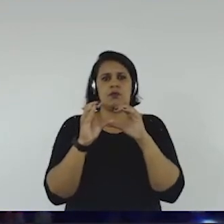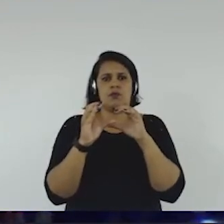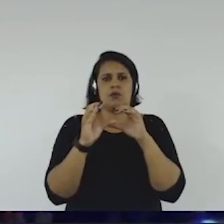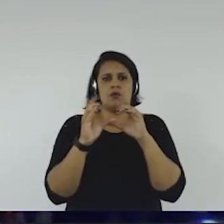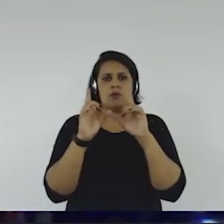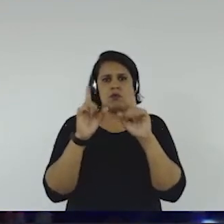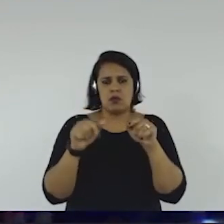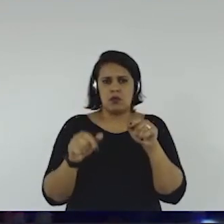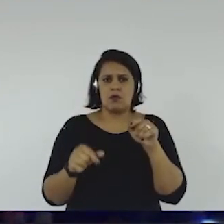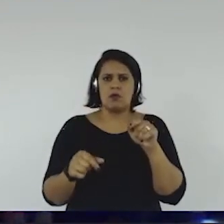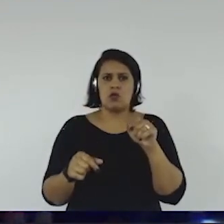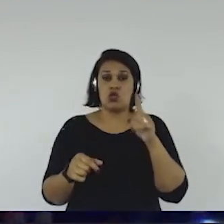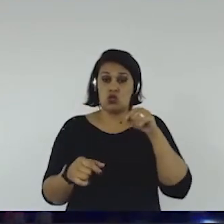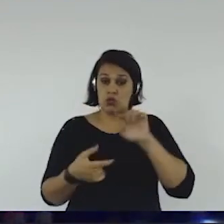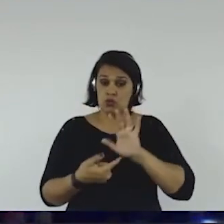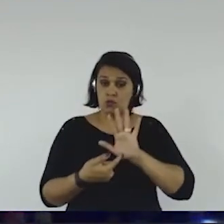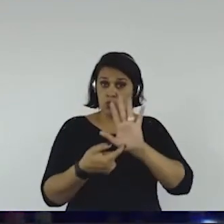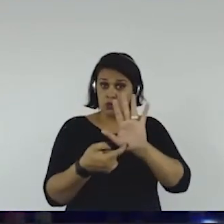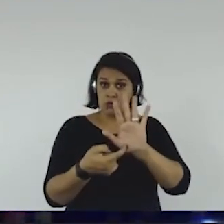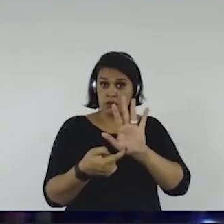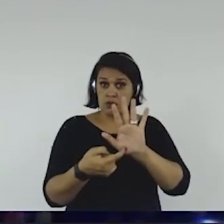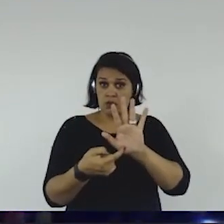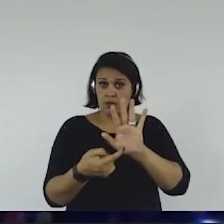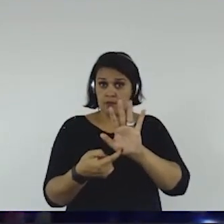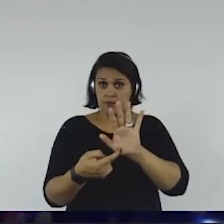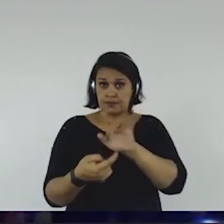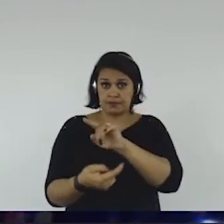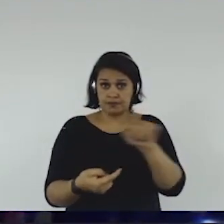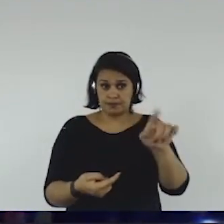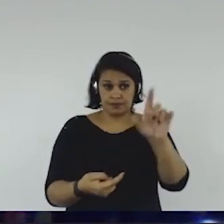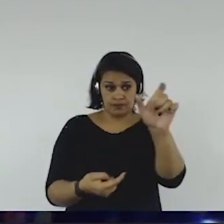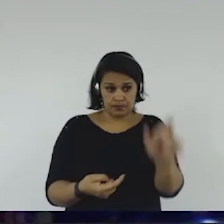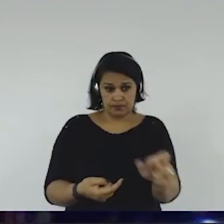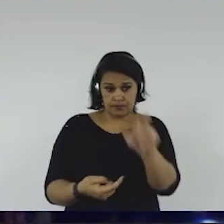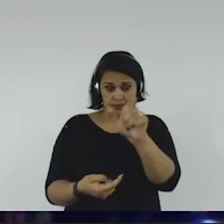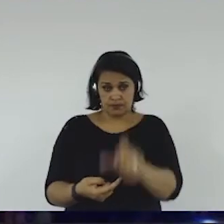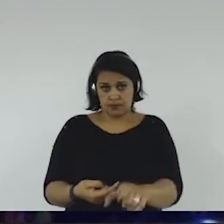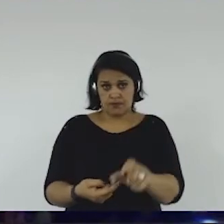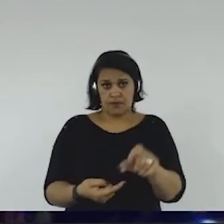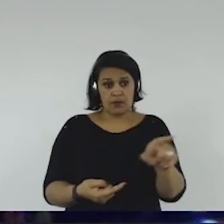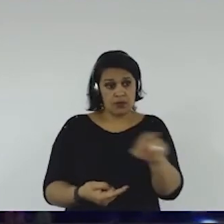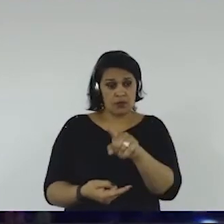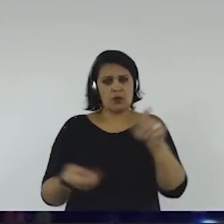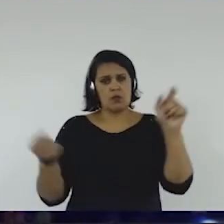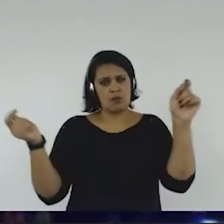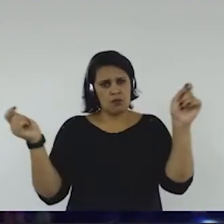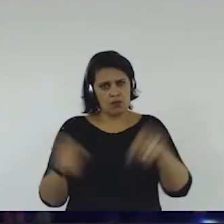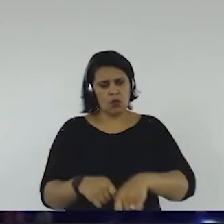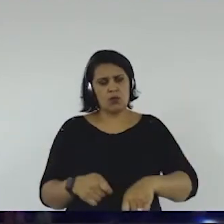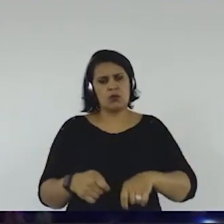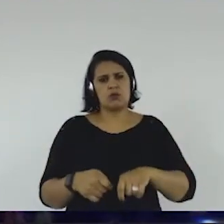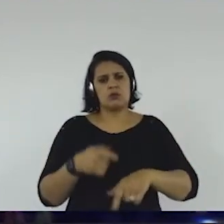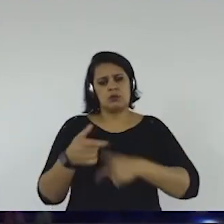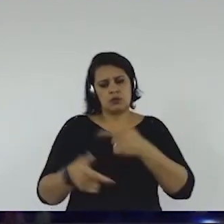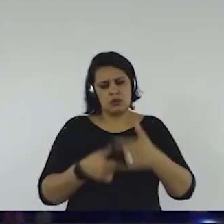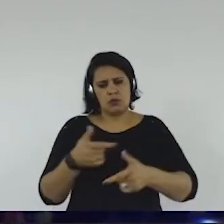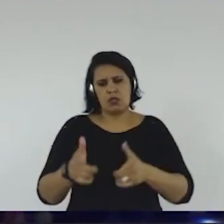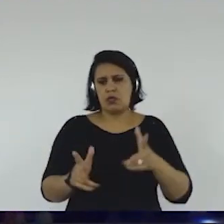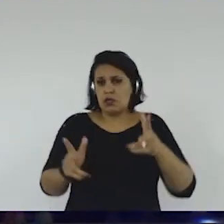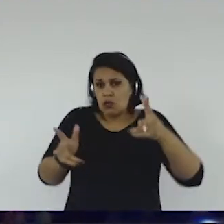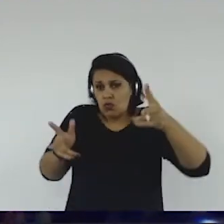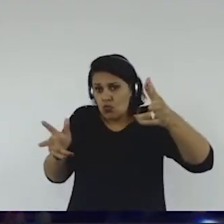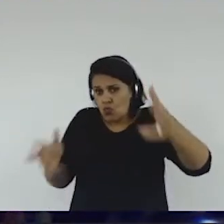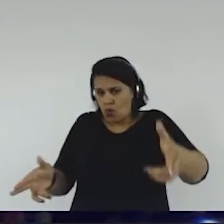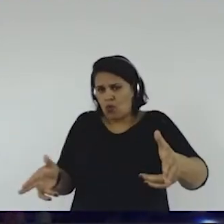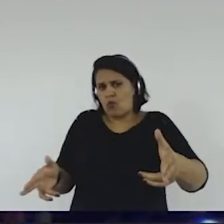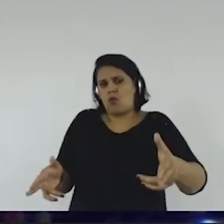de mostrar para o usuário que os centros de arbitragem são capazes de oferecer, sim, serviços com a mesma qualidade,